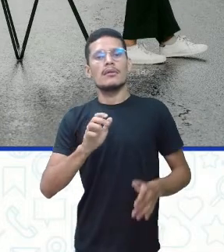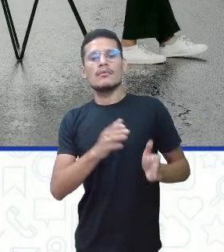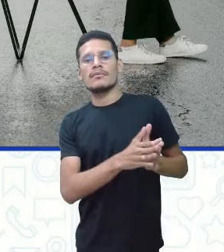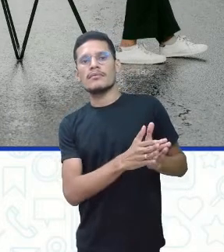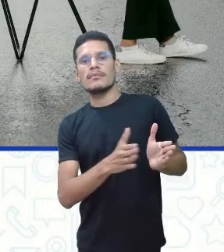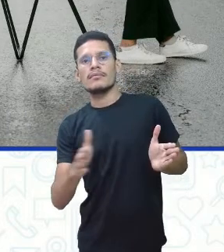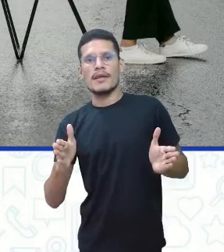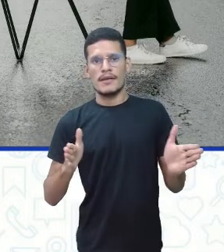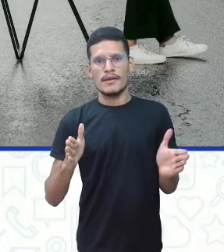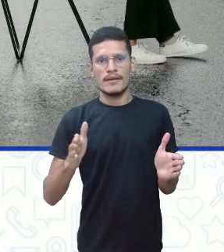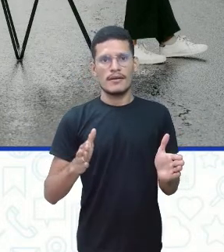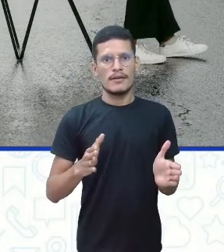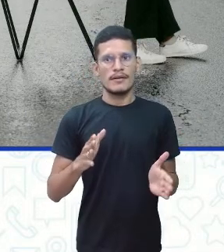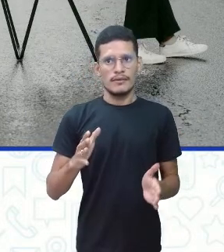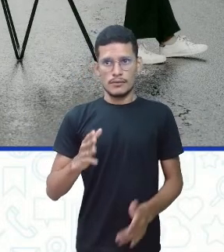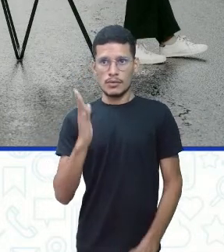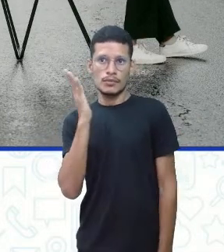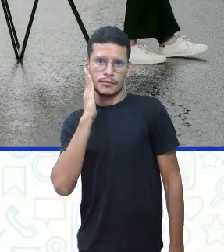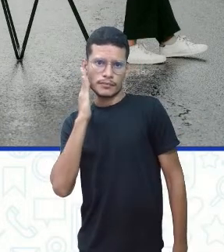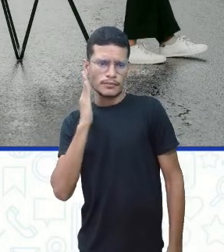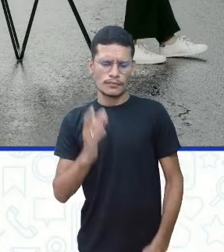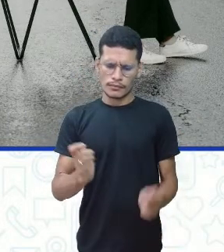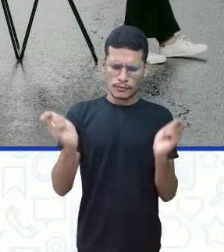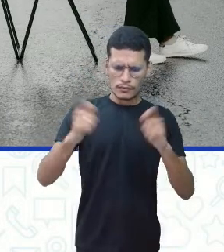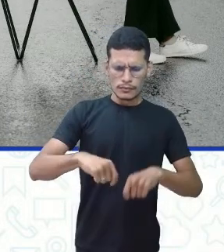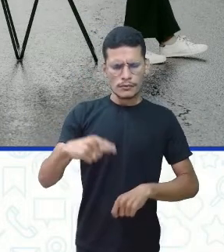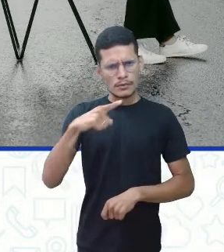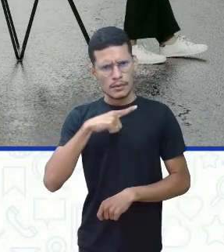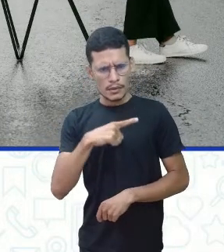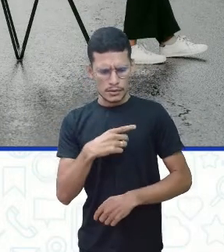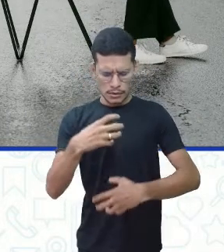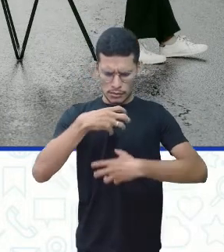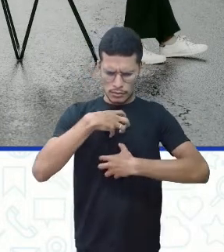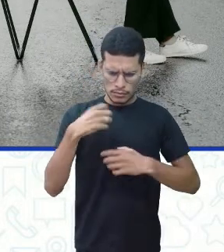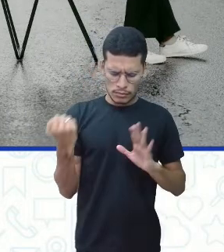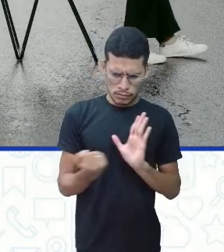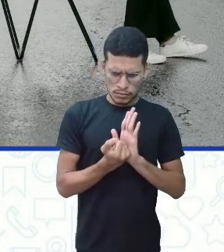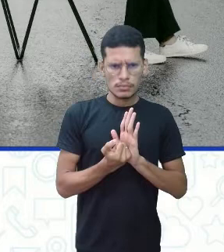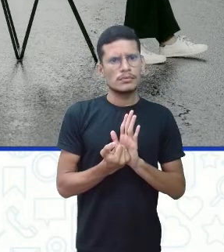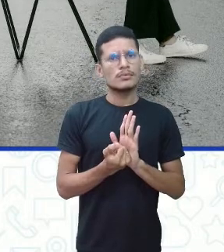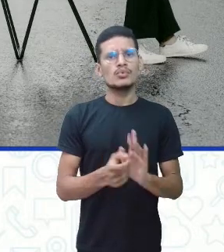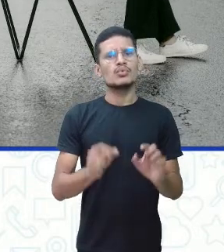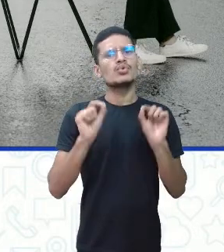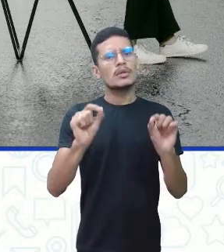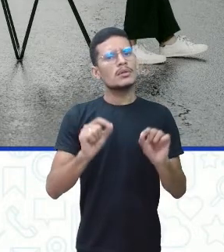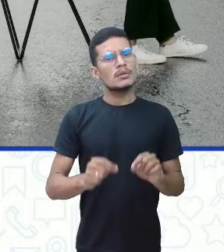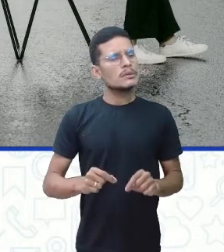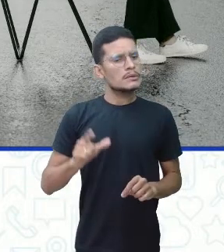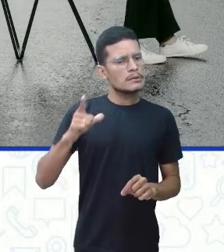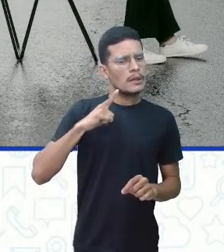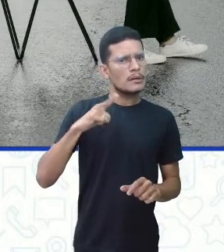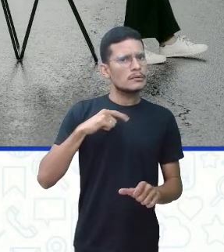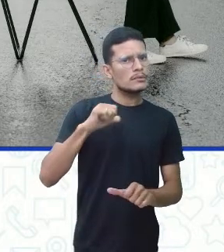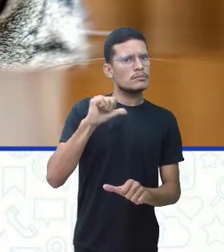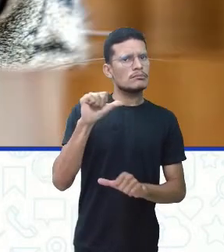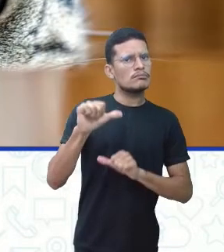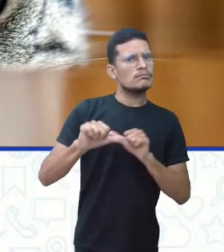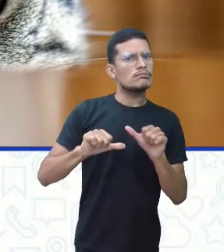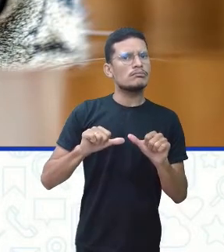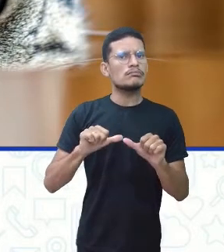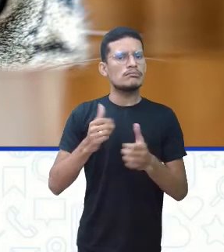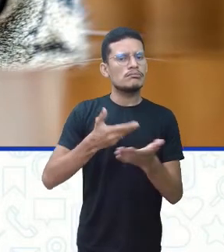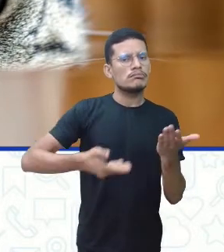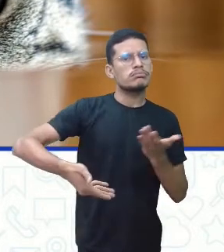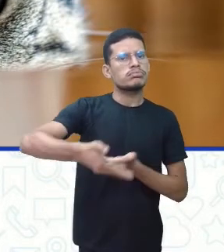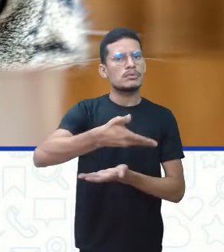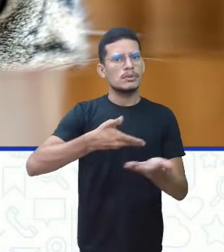aquele momento em que vai haver esse choque, pode haver até uma troca narrativa aí. A